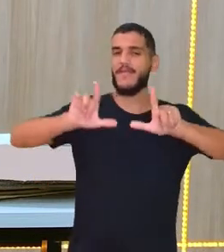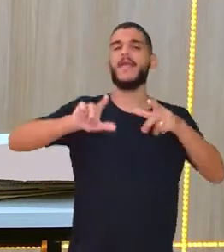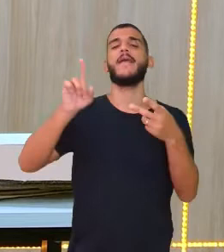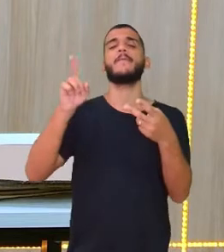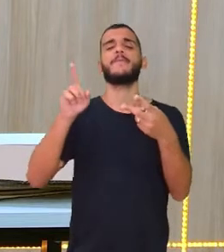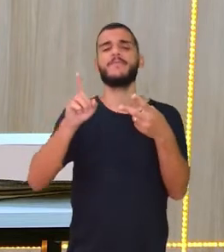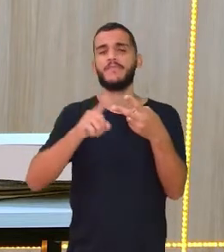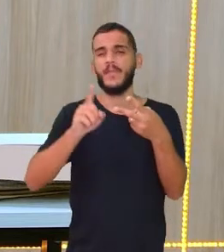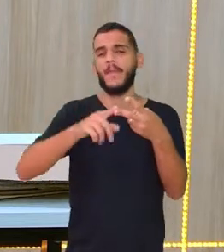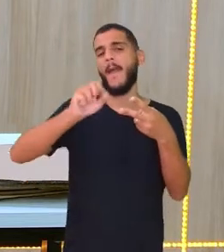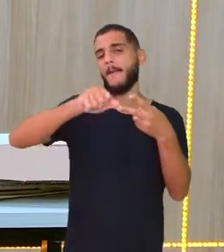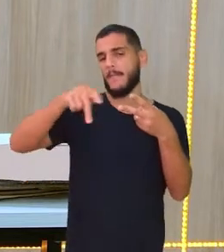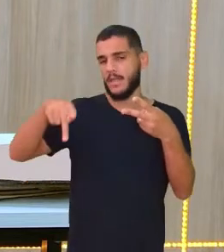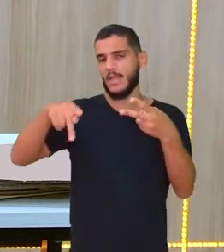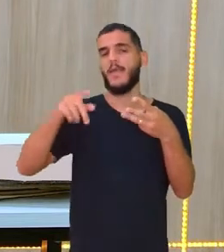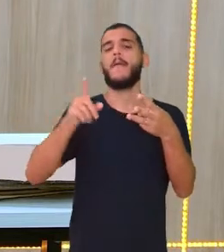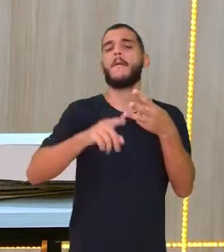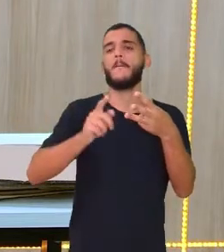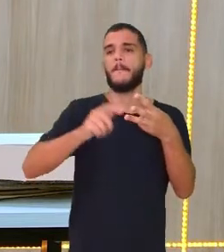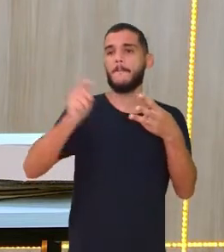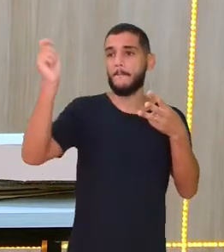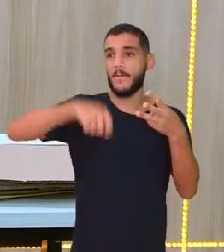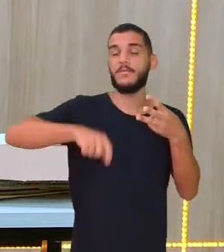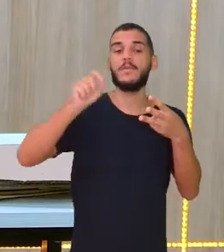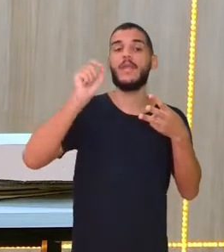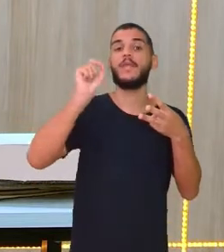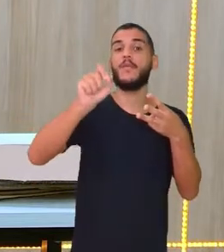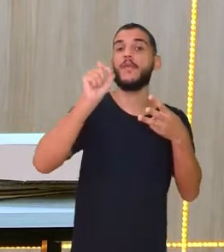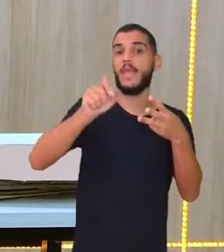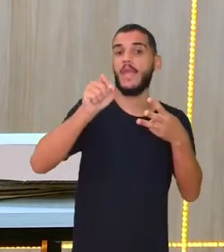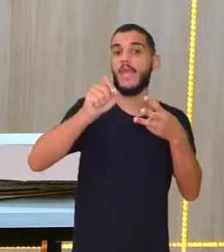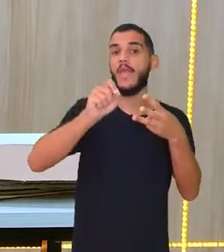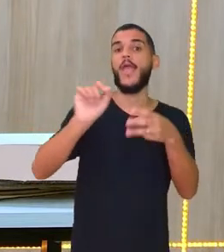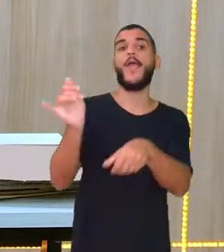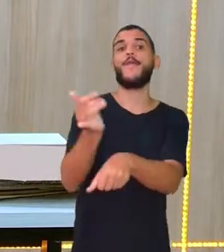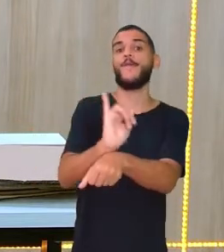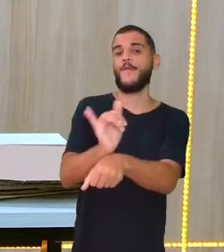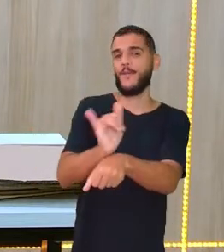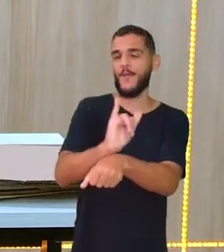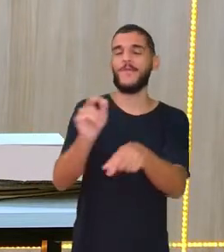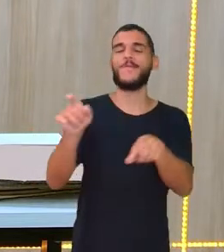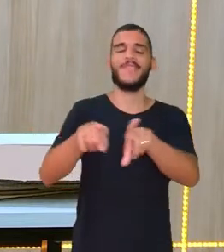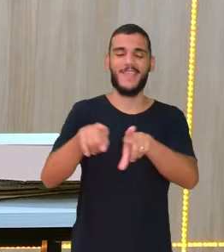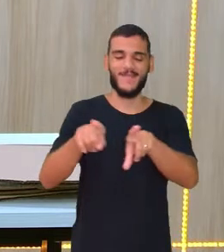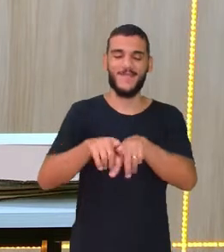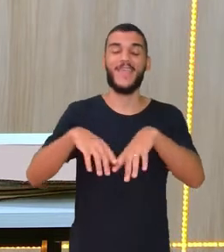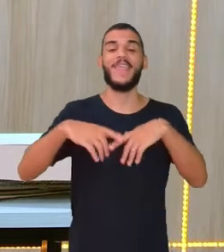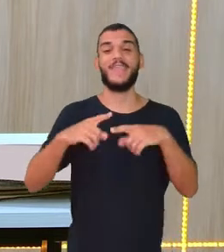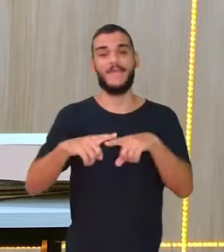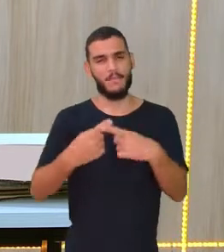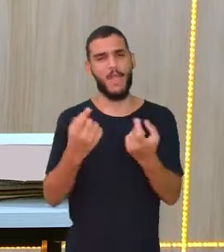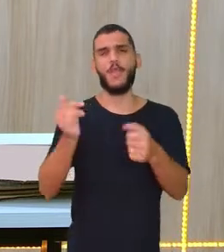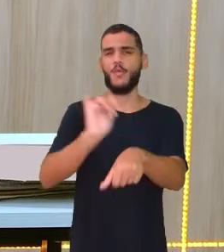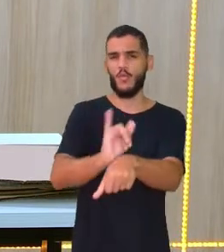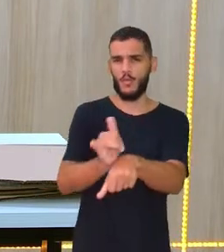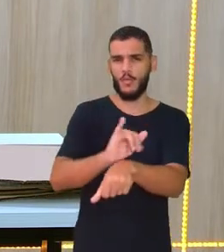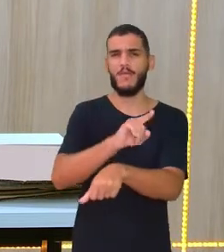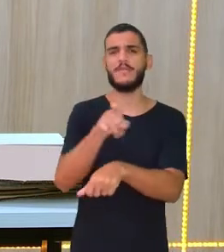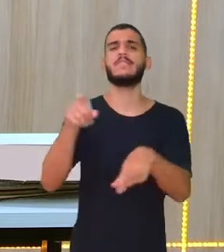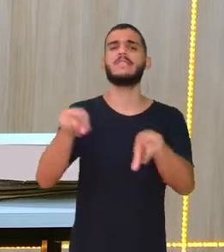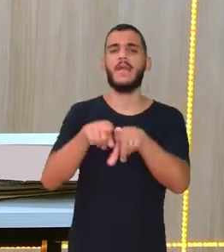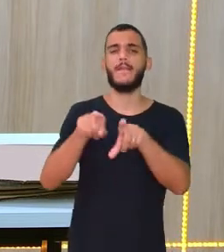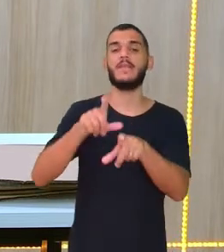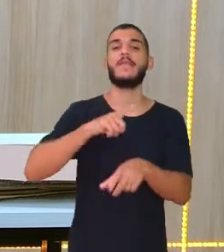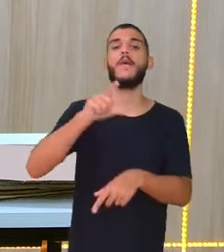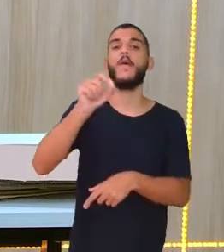questão do aplicativo, vocês também poderão ver essa nossa aula no YouTube. E no YouTube, pessoal, vocês também têm o chat.